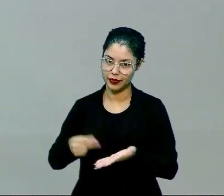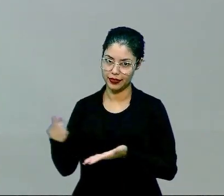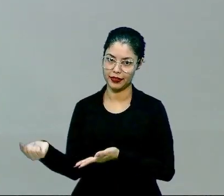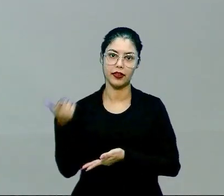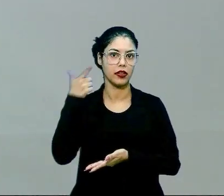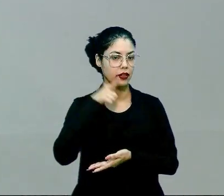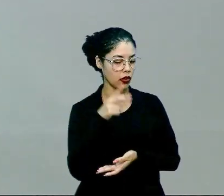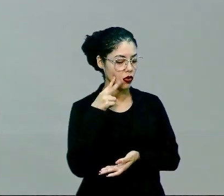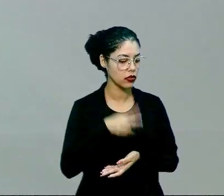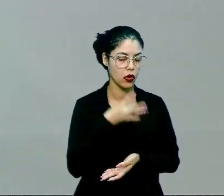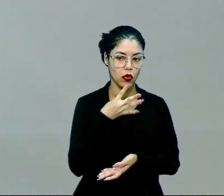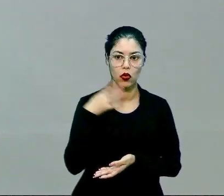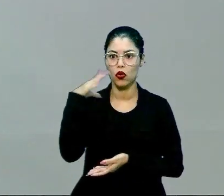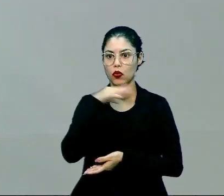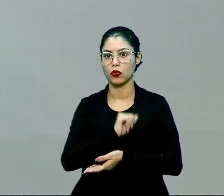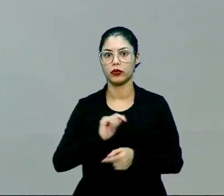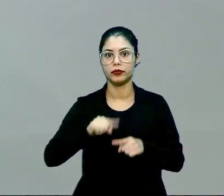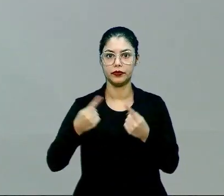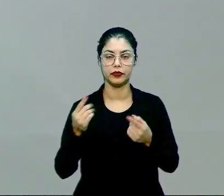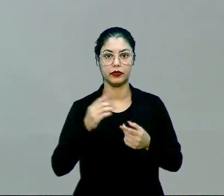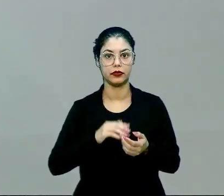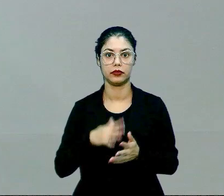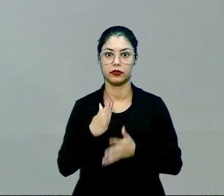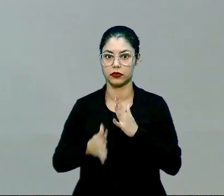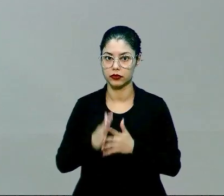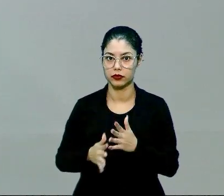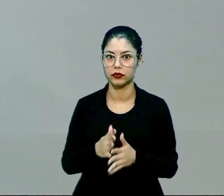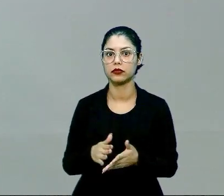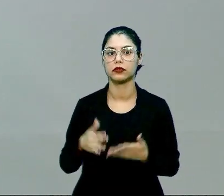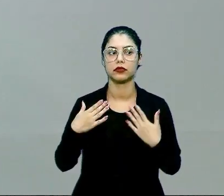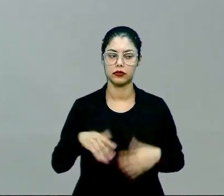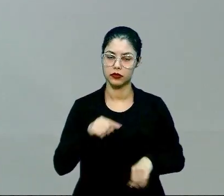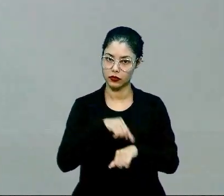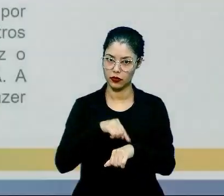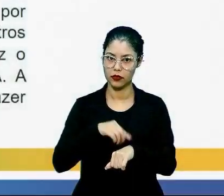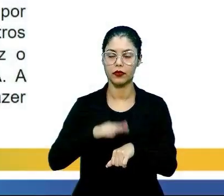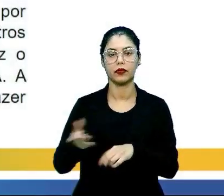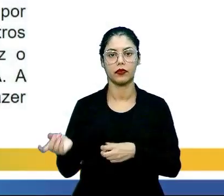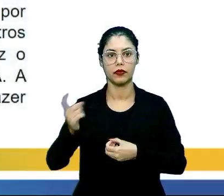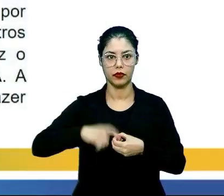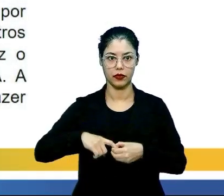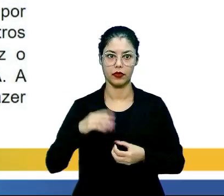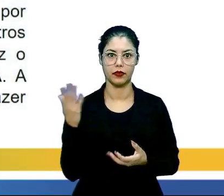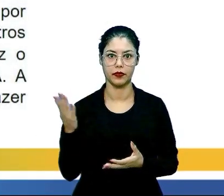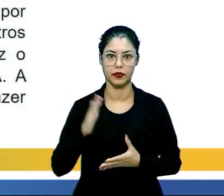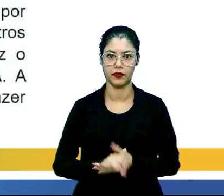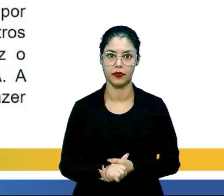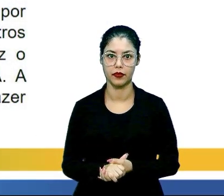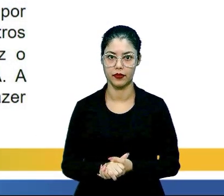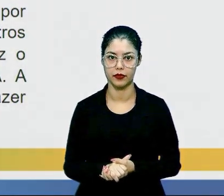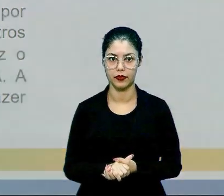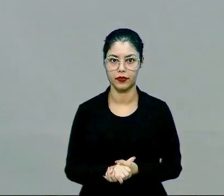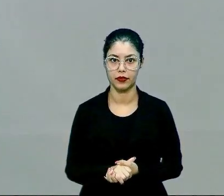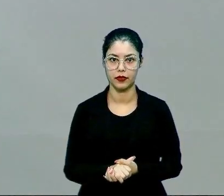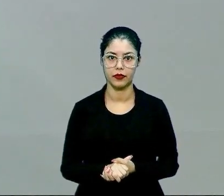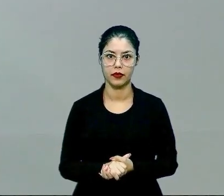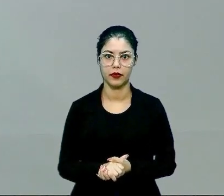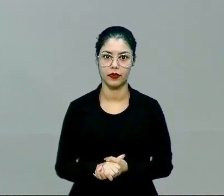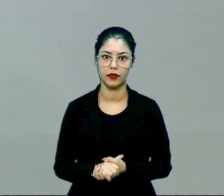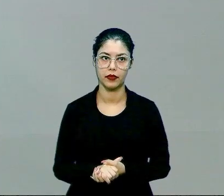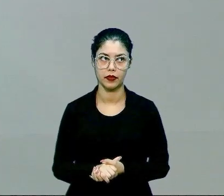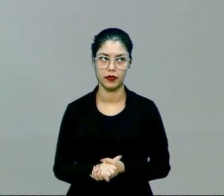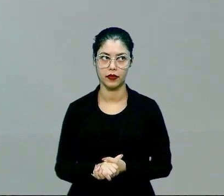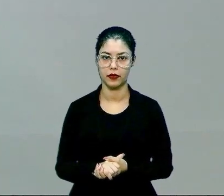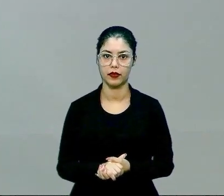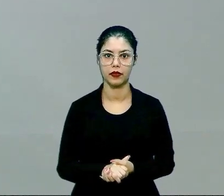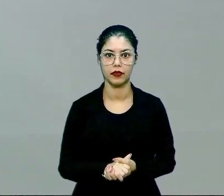opa, essa aqui eu consigo, conheço mais rápido, mas não se desespera. Com mais tempinho, você volta com calma. Aí, ó, voltamos com calma, esperando. Deixa eu até ver